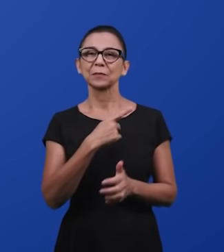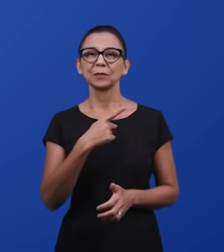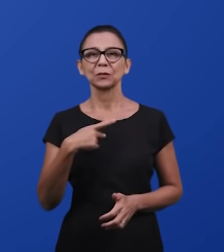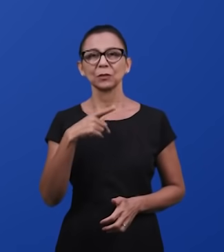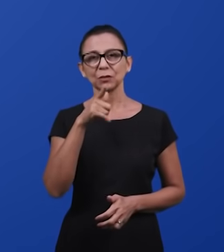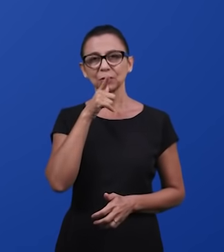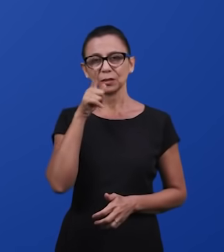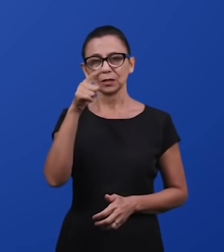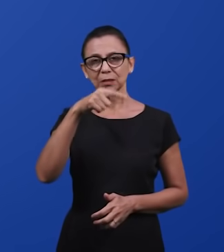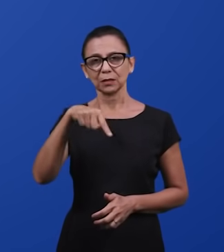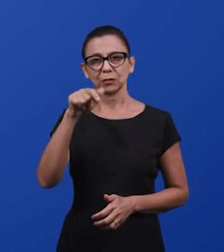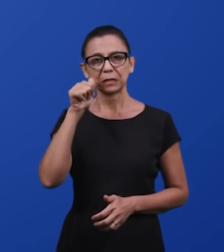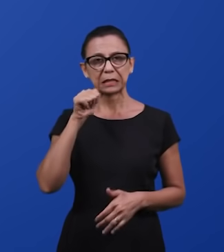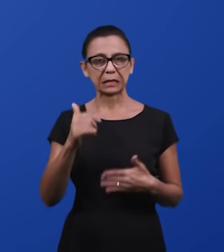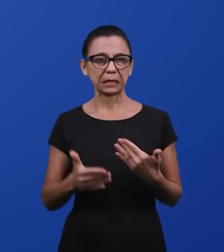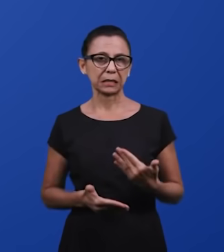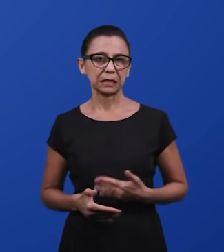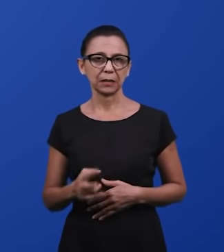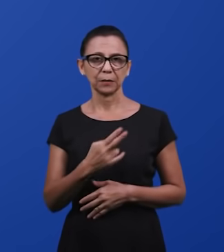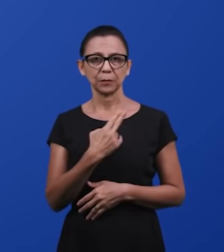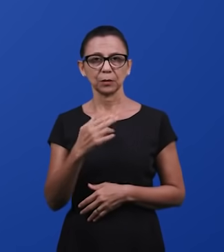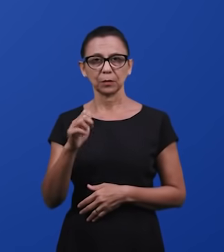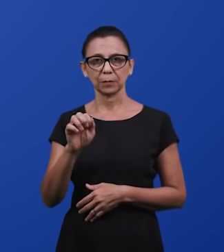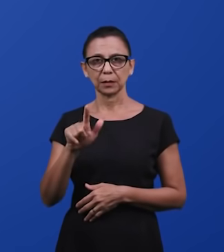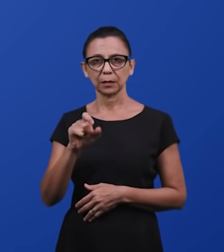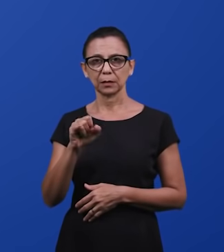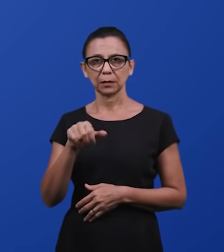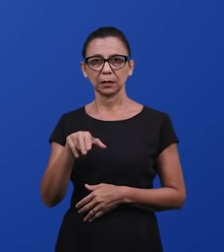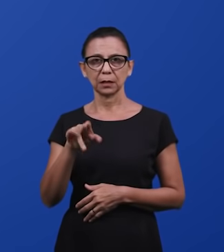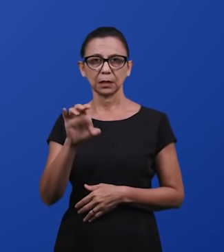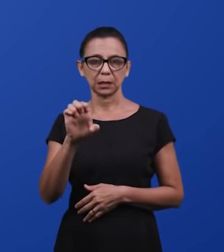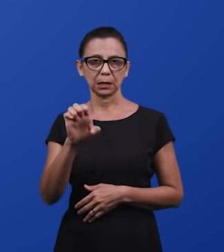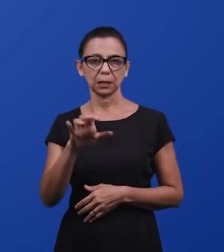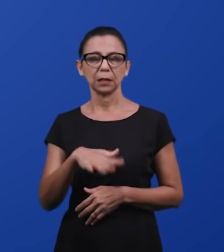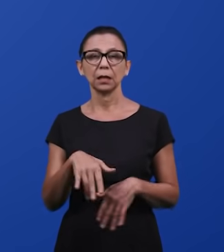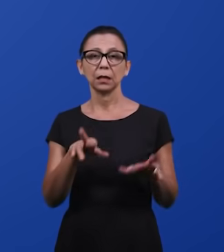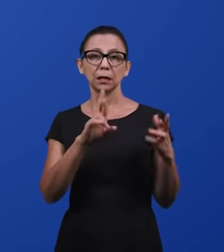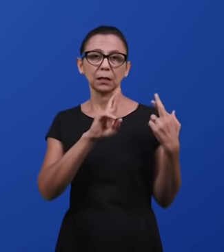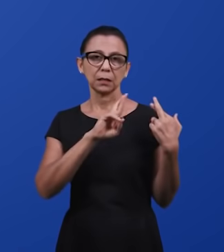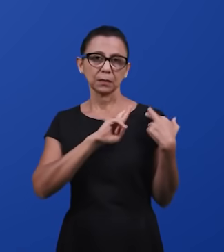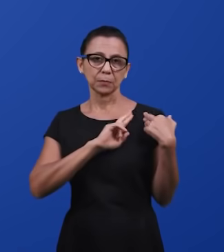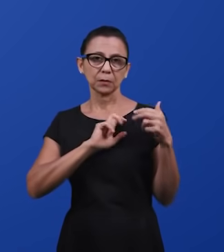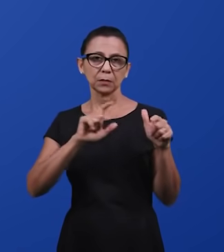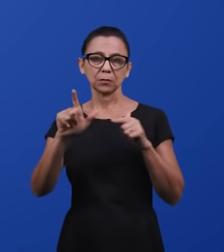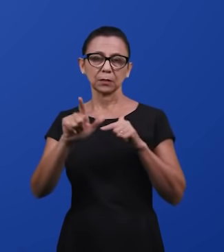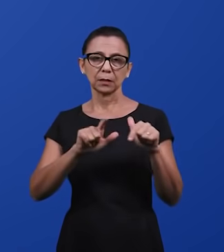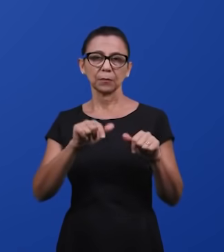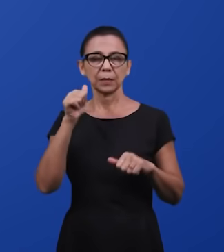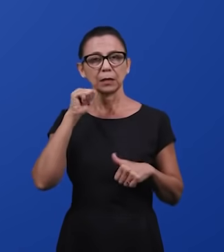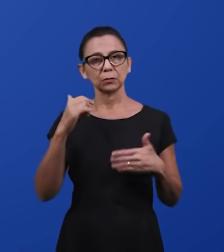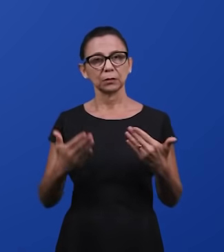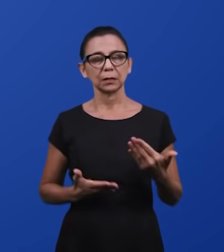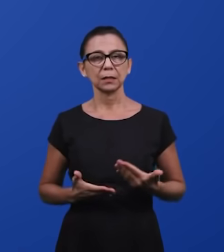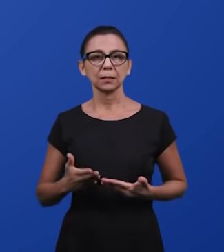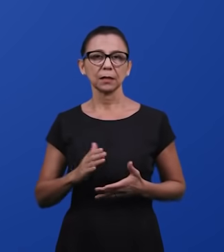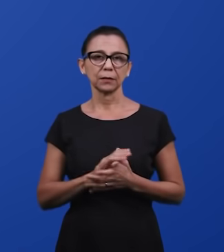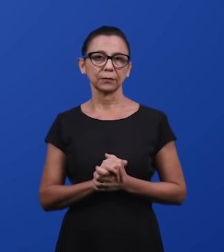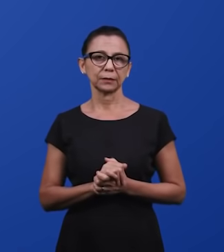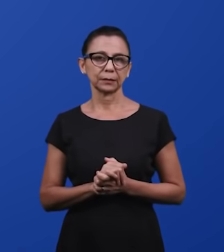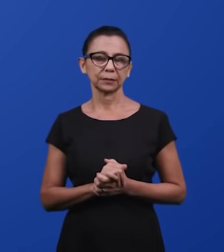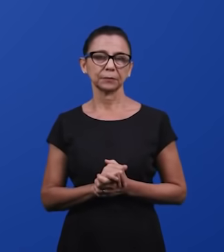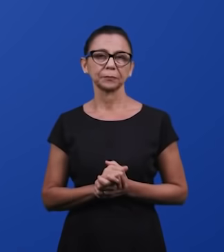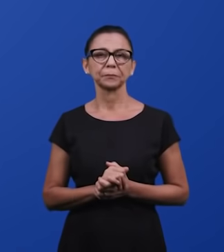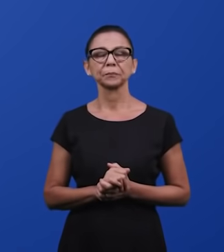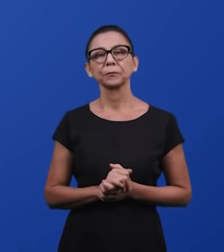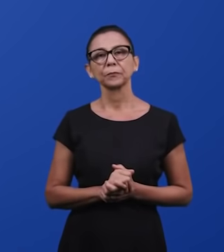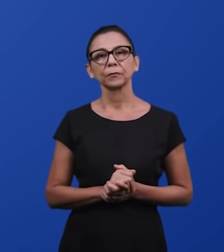Jesus, pastor Gilson e irmãos. Meu nome é Aline, estou responsável pelo trabalho das servas na igreja de Medford com o pastor Abimael